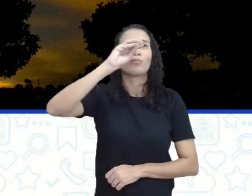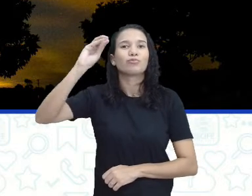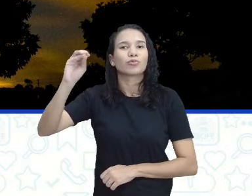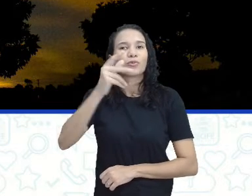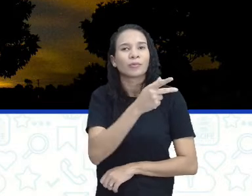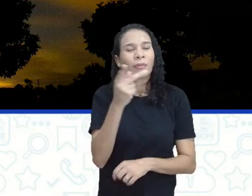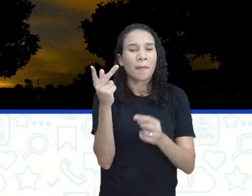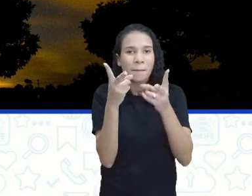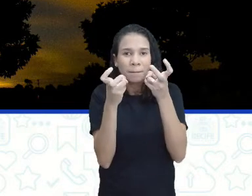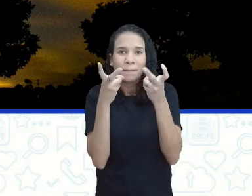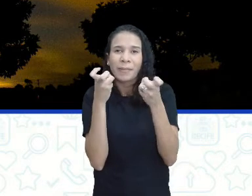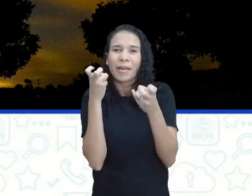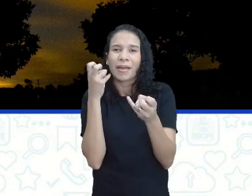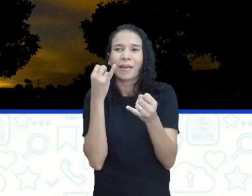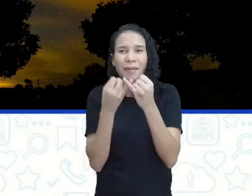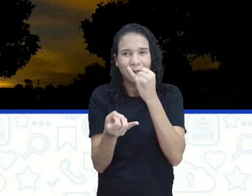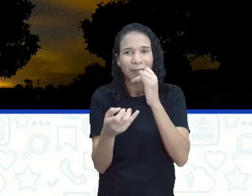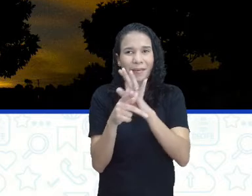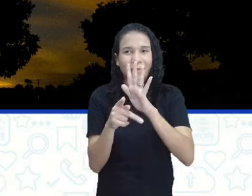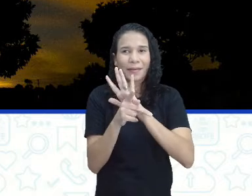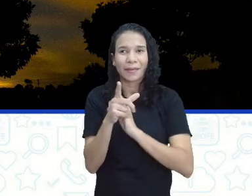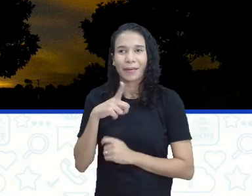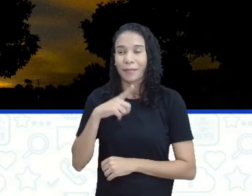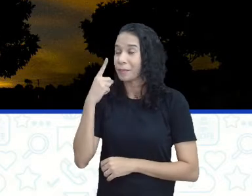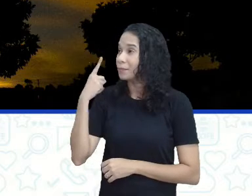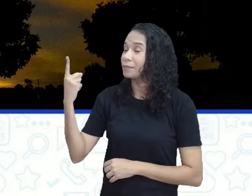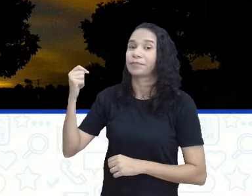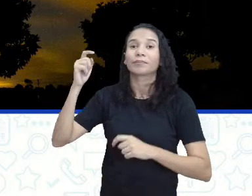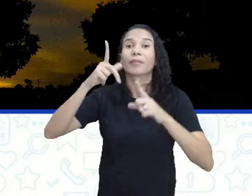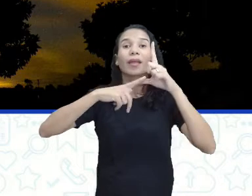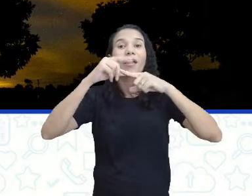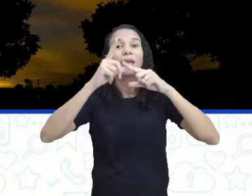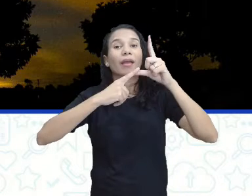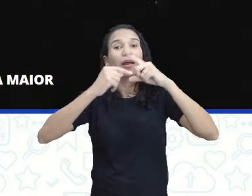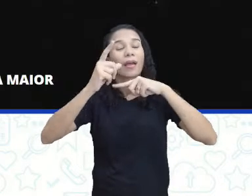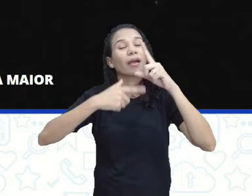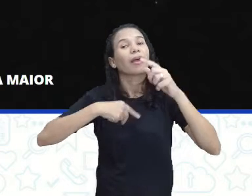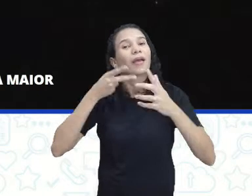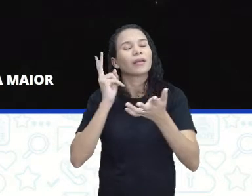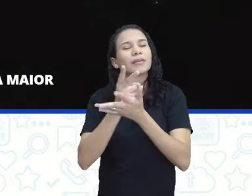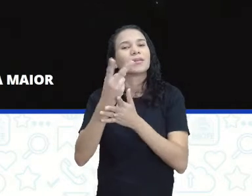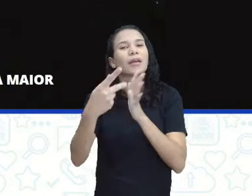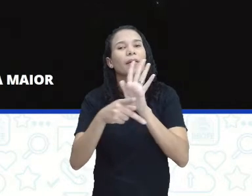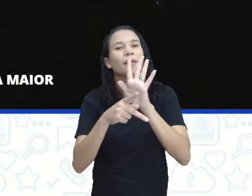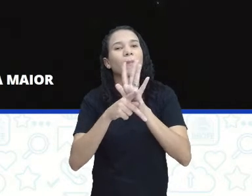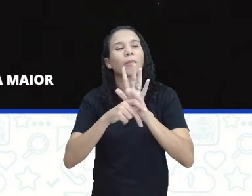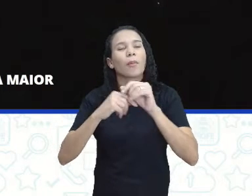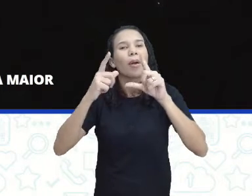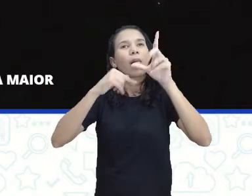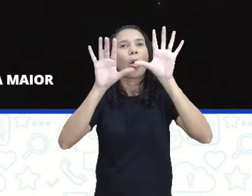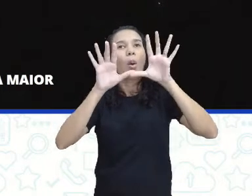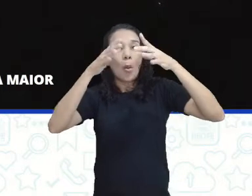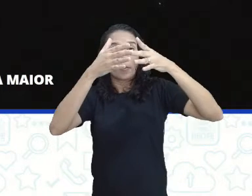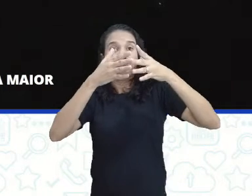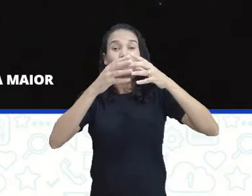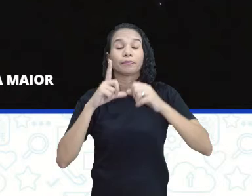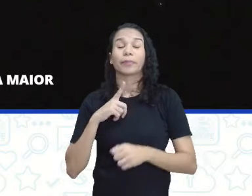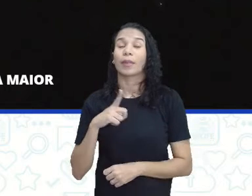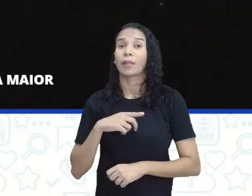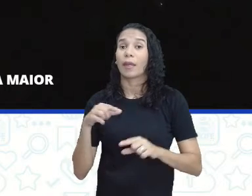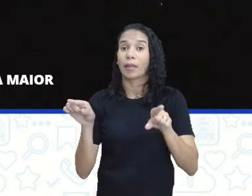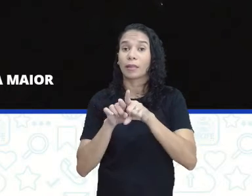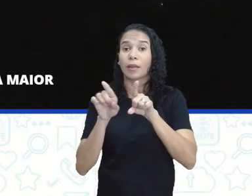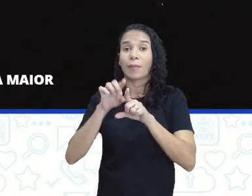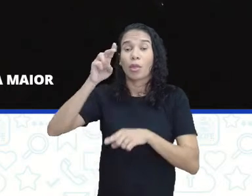vocês perceberem. Tá vendo agora? Pronto, essas estrelas, elas formam essa constelação de Cruzeiro do Sul. Já no céu noturno